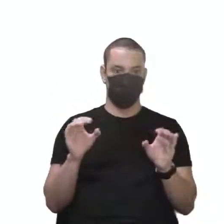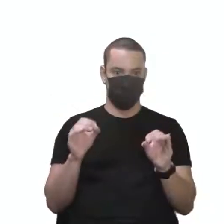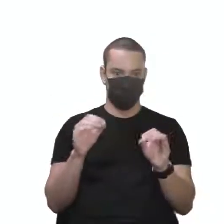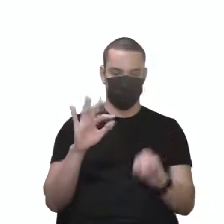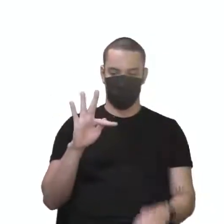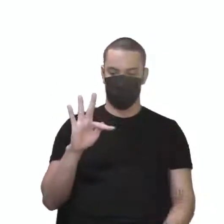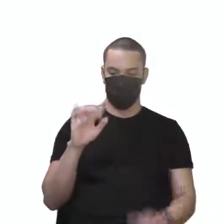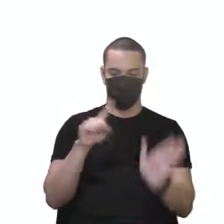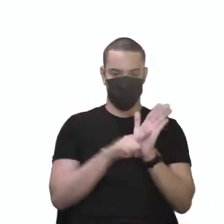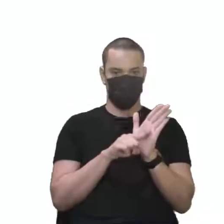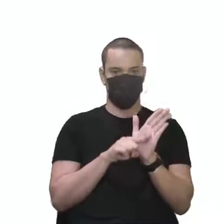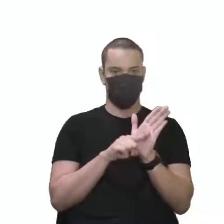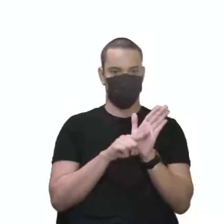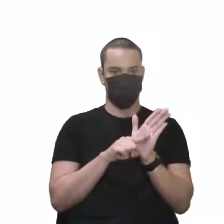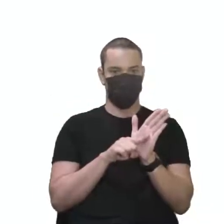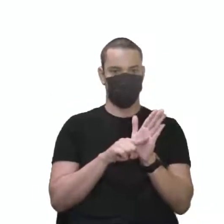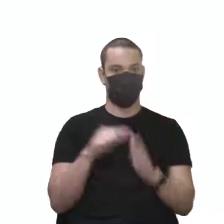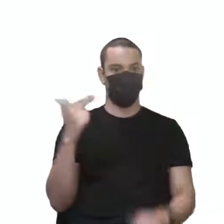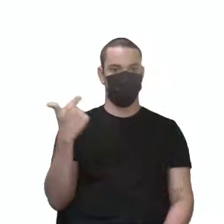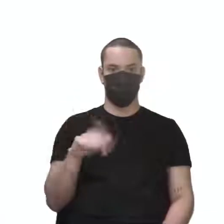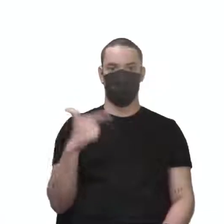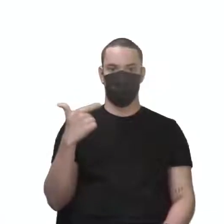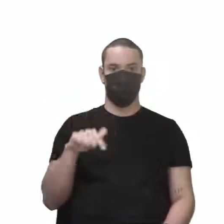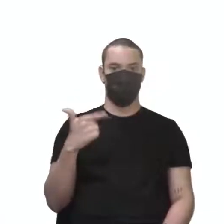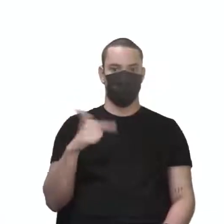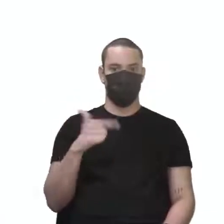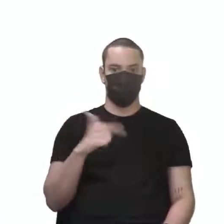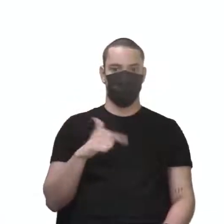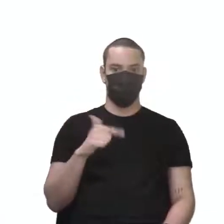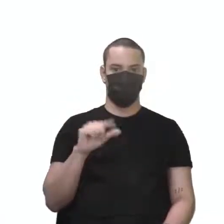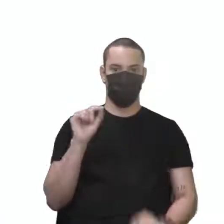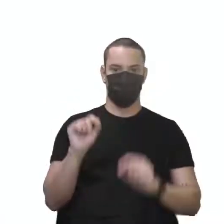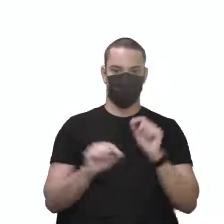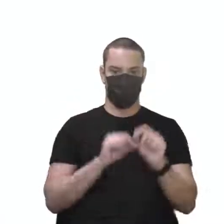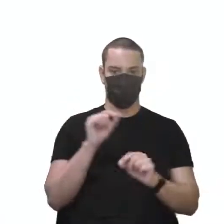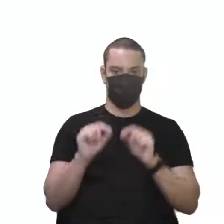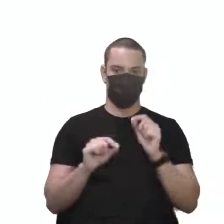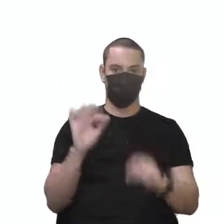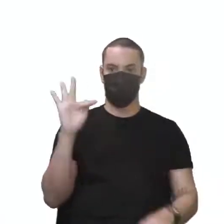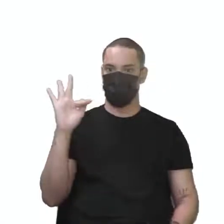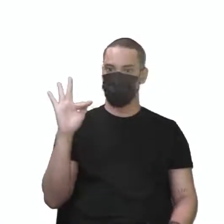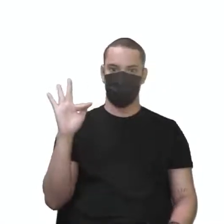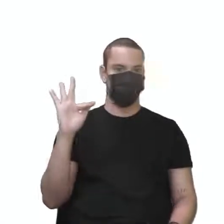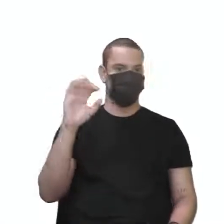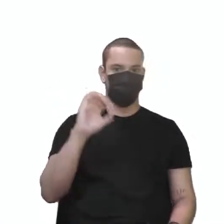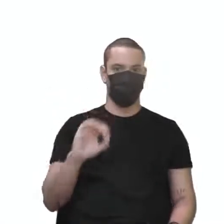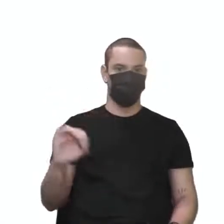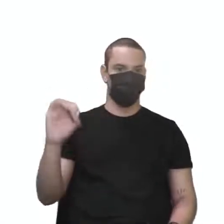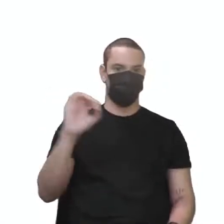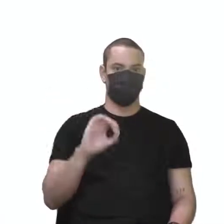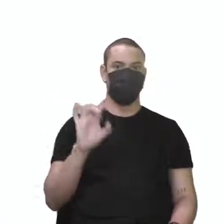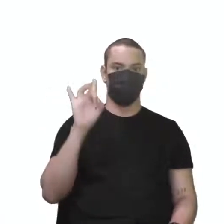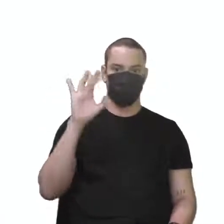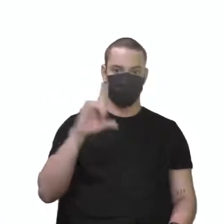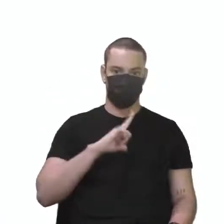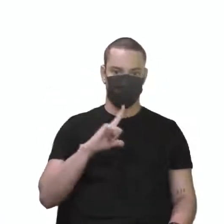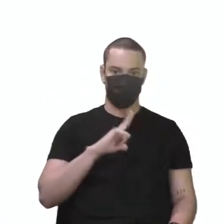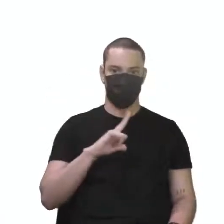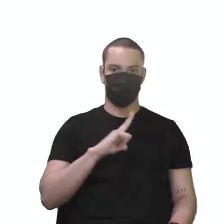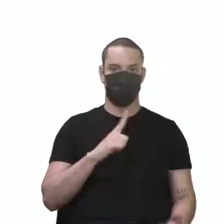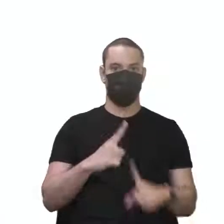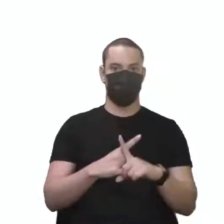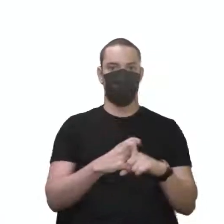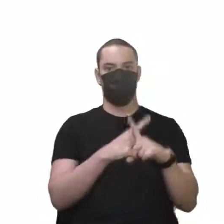F-, ela não tem o fator F, só vai ter o DNA